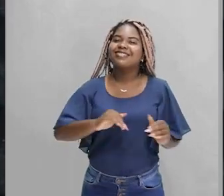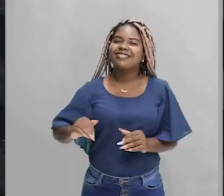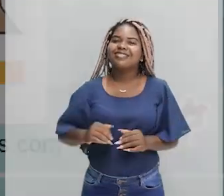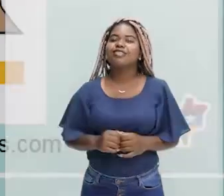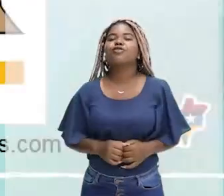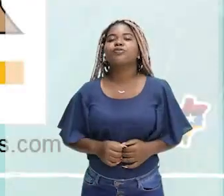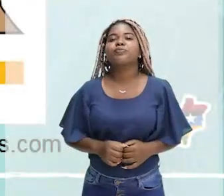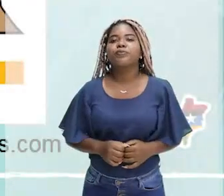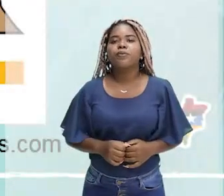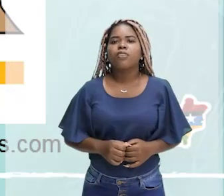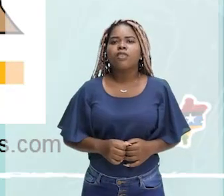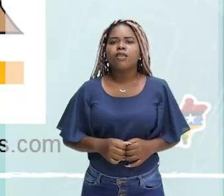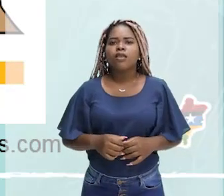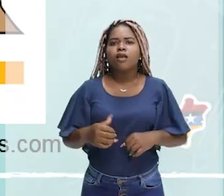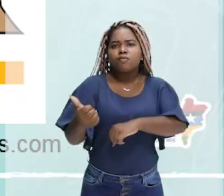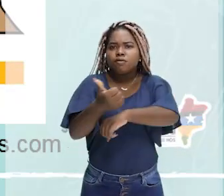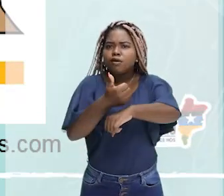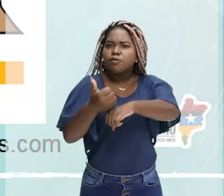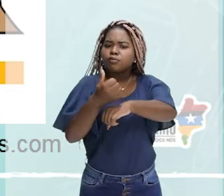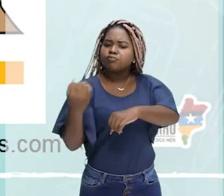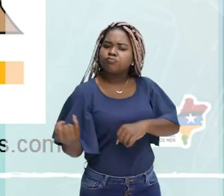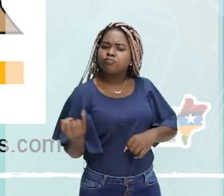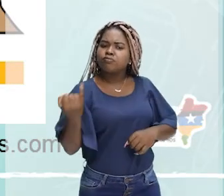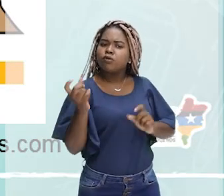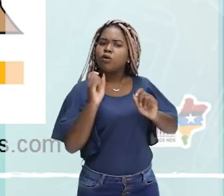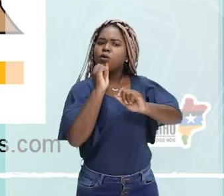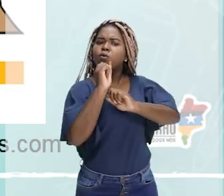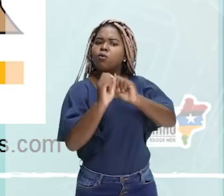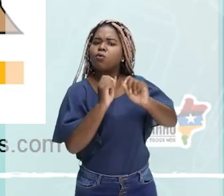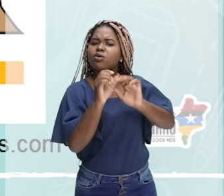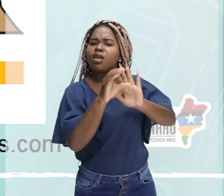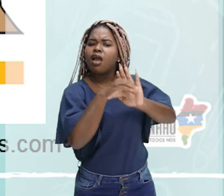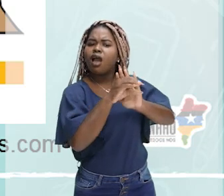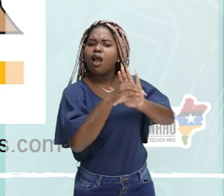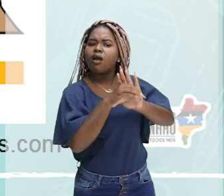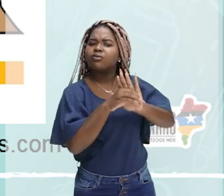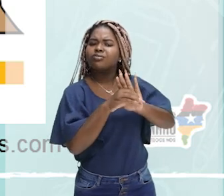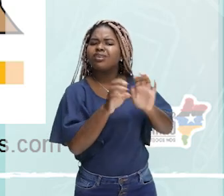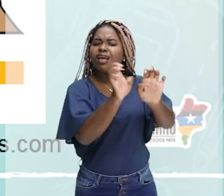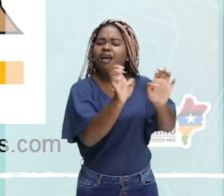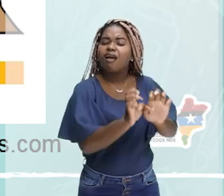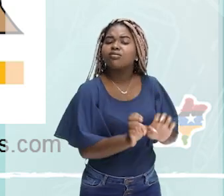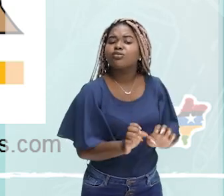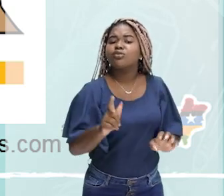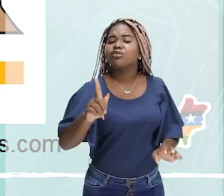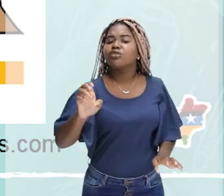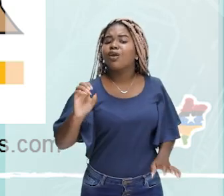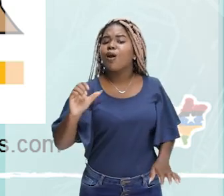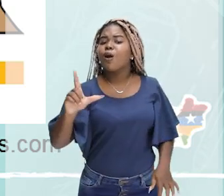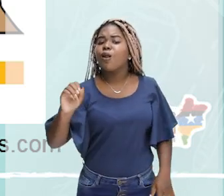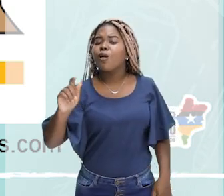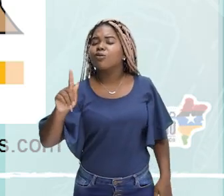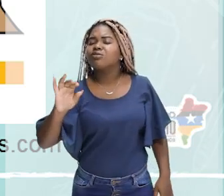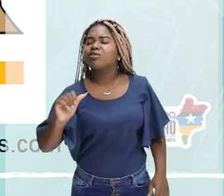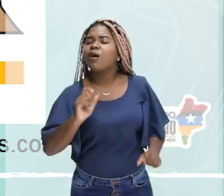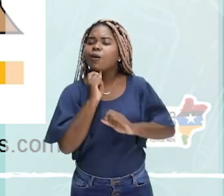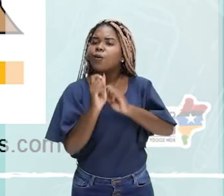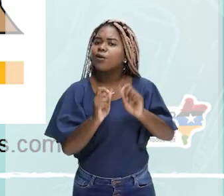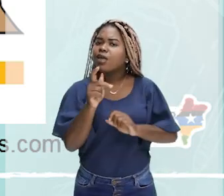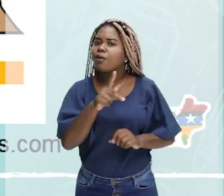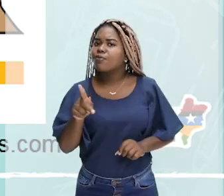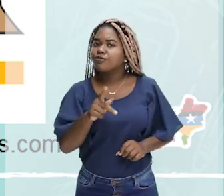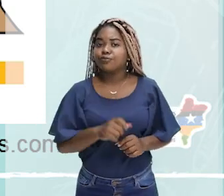bonita, primeira coisa importante, o que que são, Marcos? Marcos, o que que é essa dita estrutura geológica? Eu começo te fazendo uma